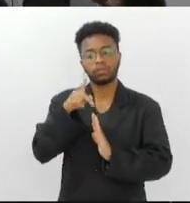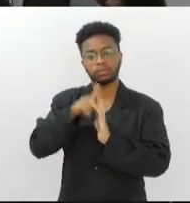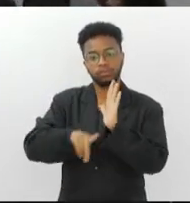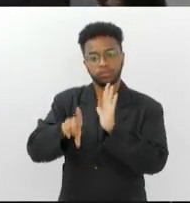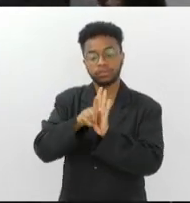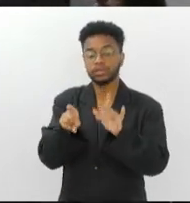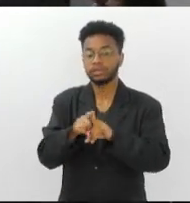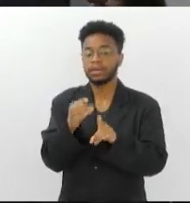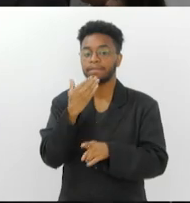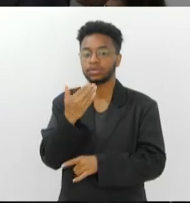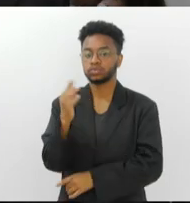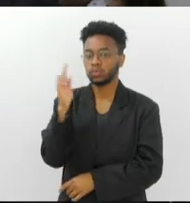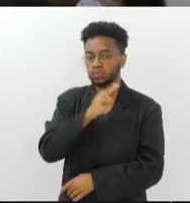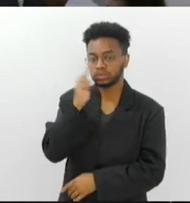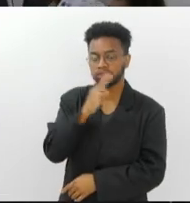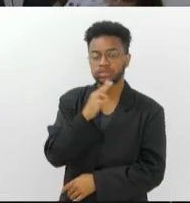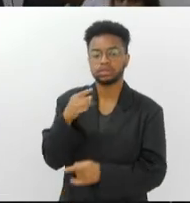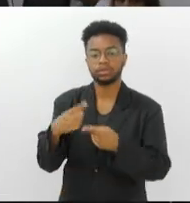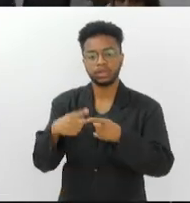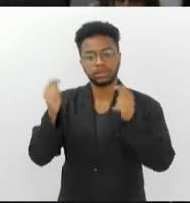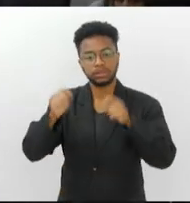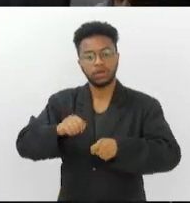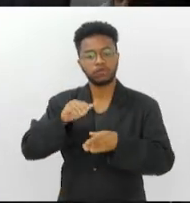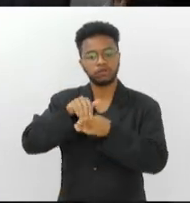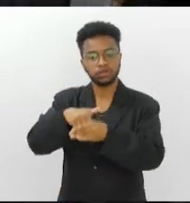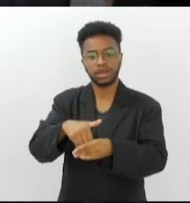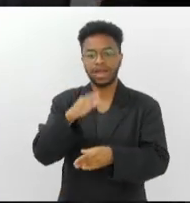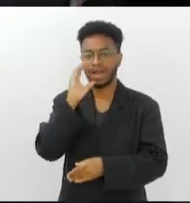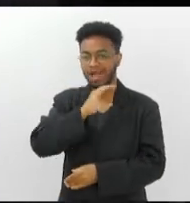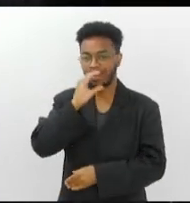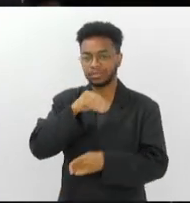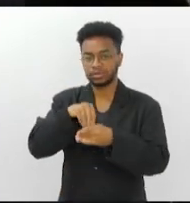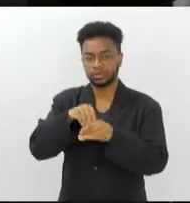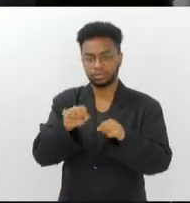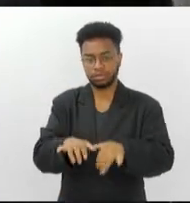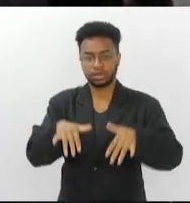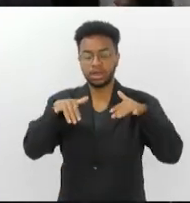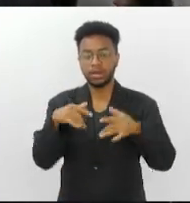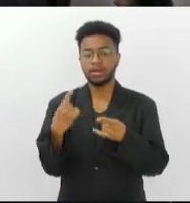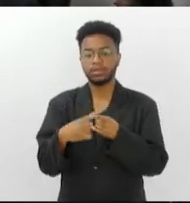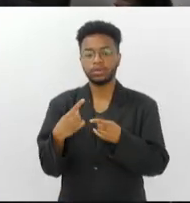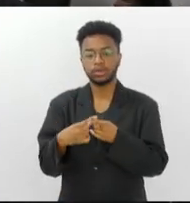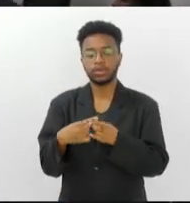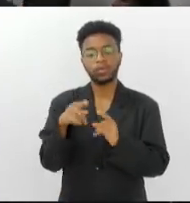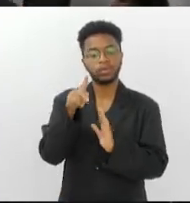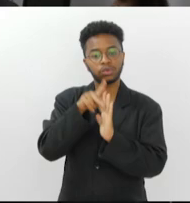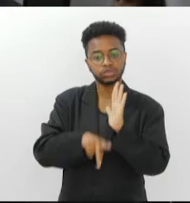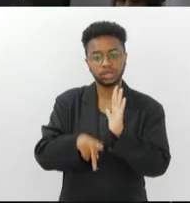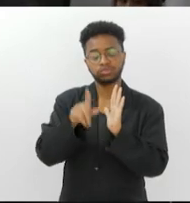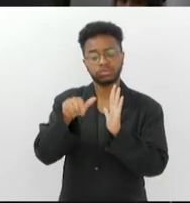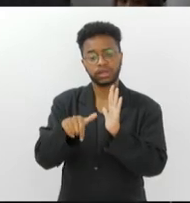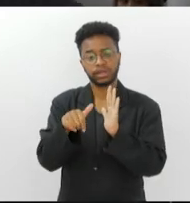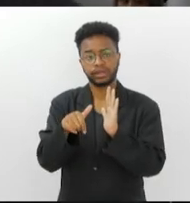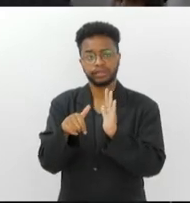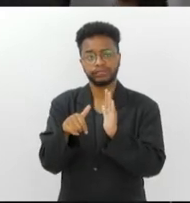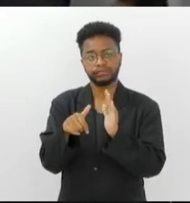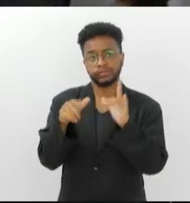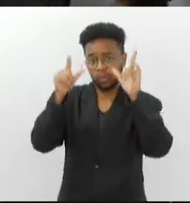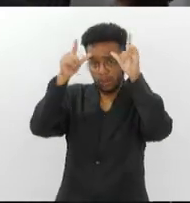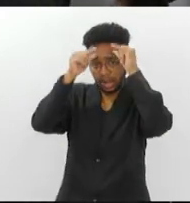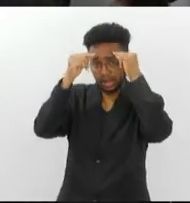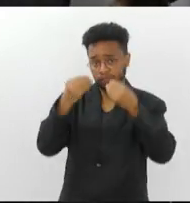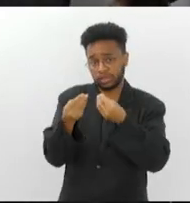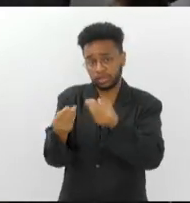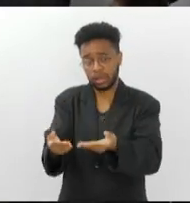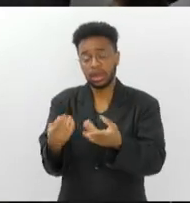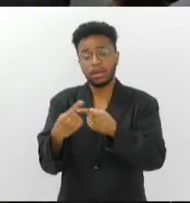fazer um requerimento de urgência para que ele possa ser votado o mais rápido possível no plenário, porque ele passa a ser um alento. Porque já que